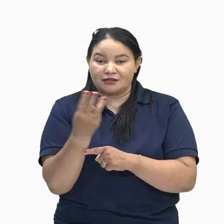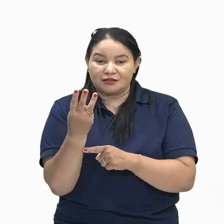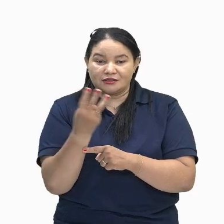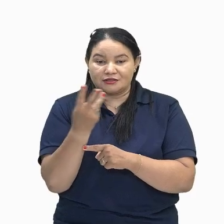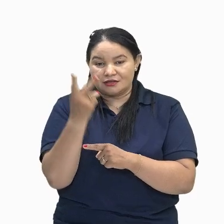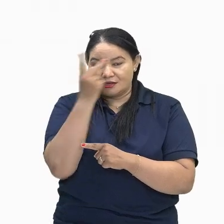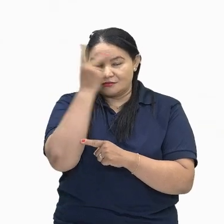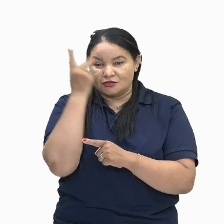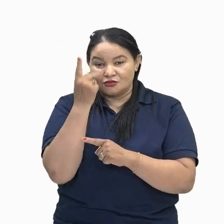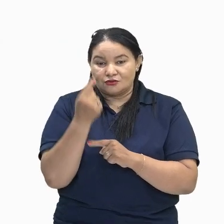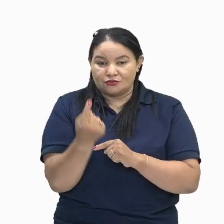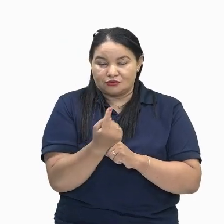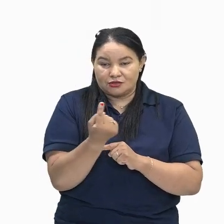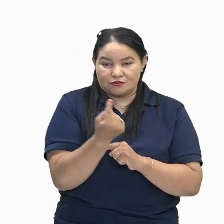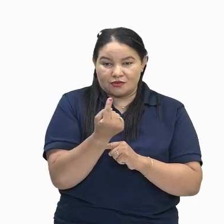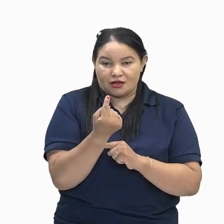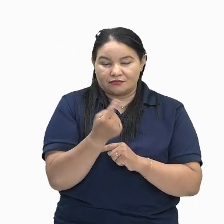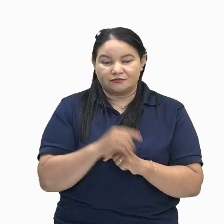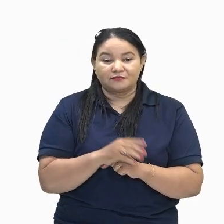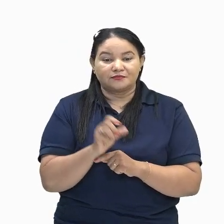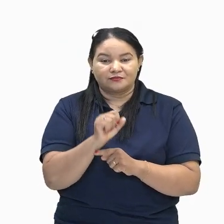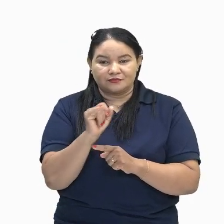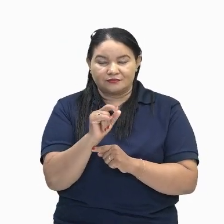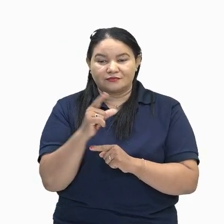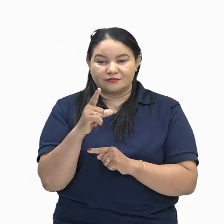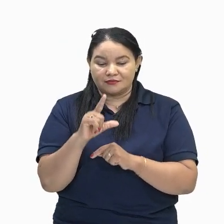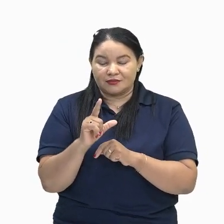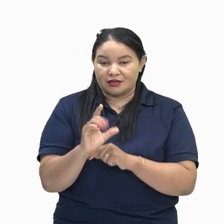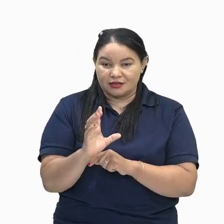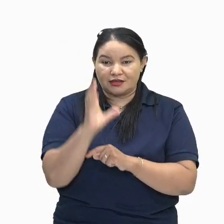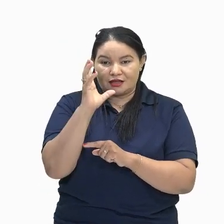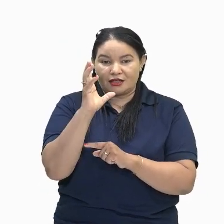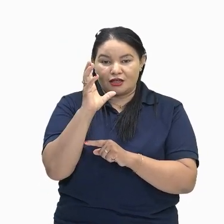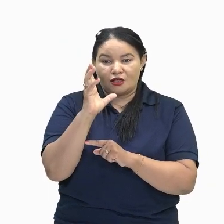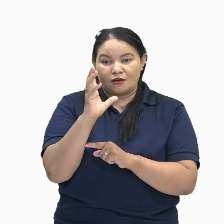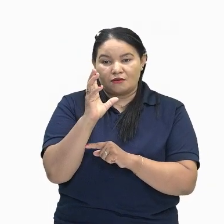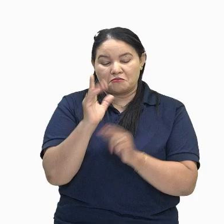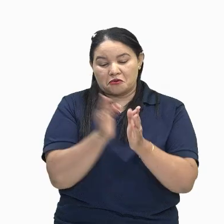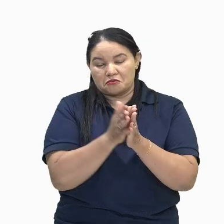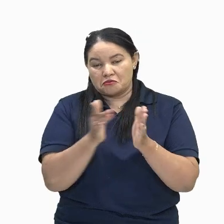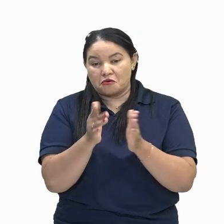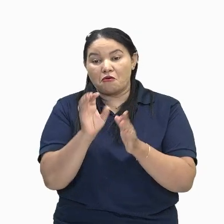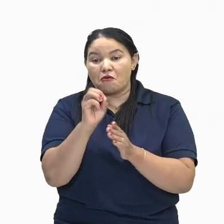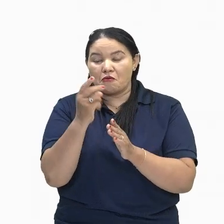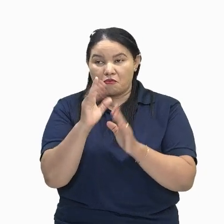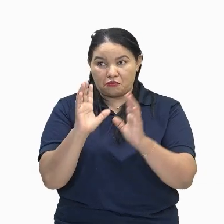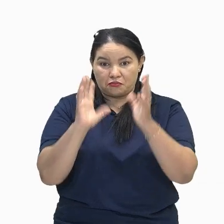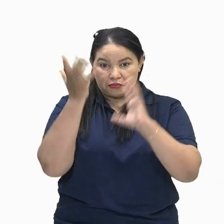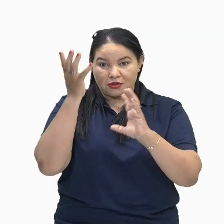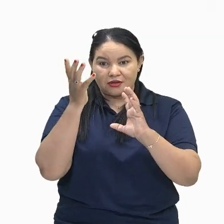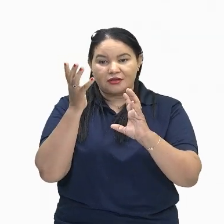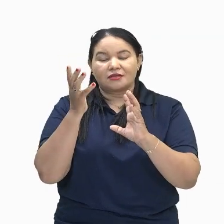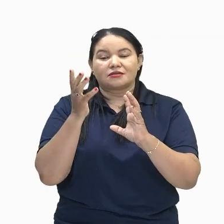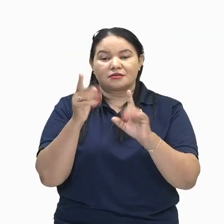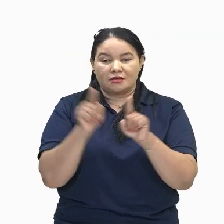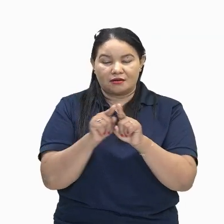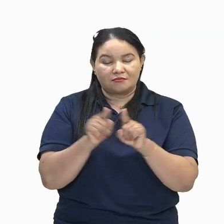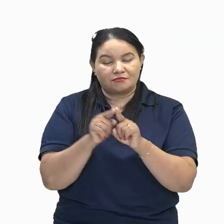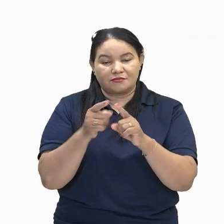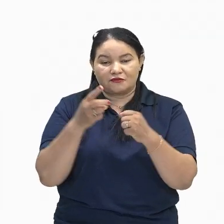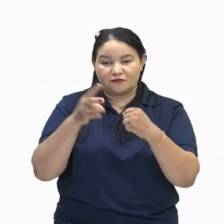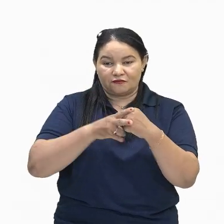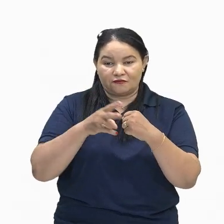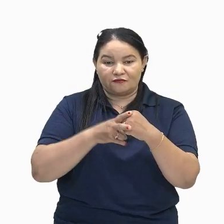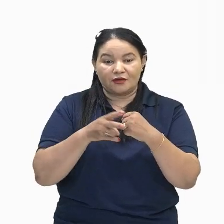do singular. Então, verbos que indicam tempo, tanto cronológico quanto climático, fenômenos da natureza, são verbos